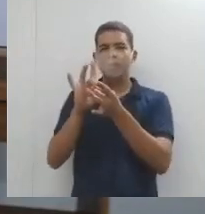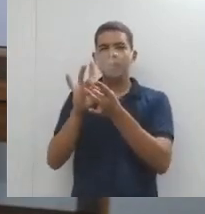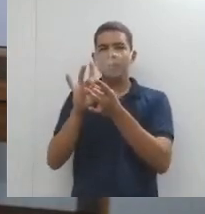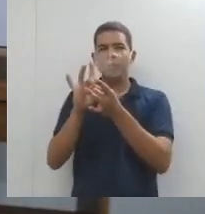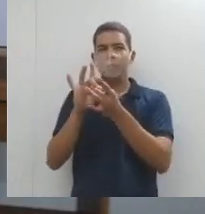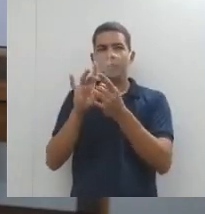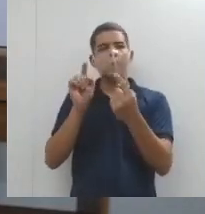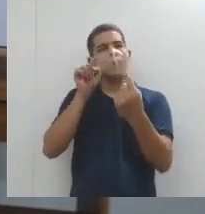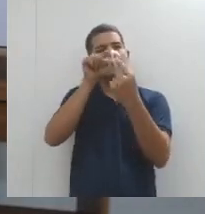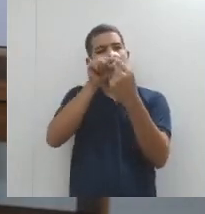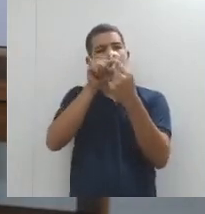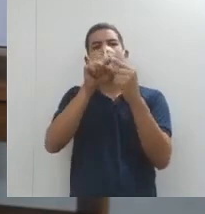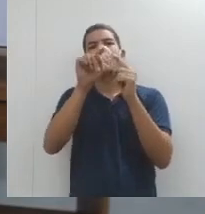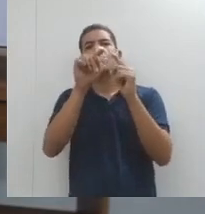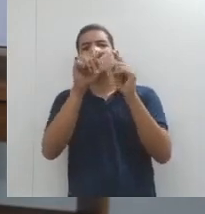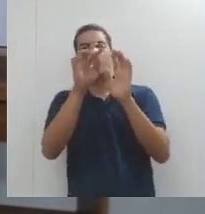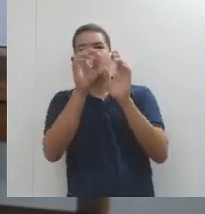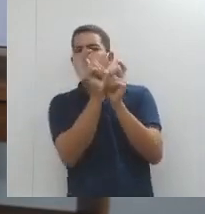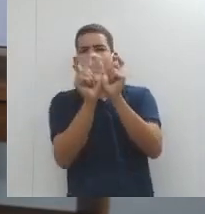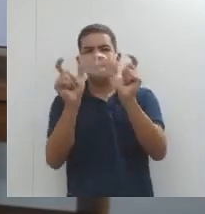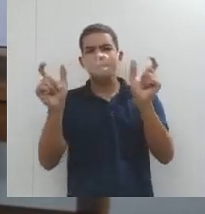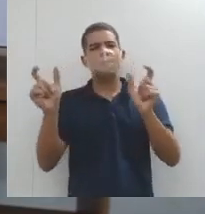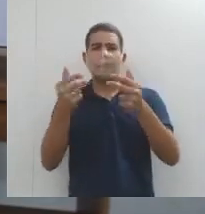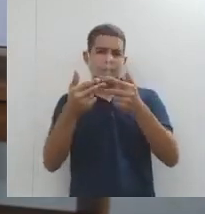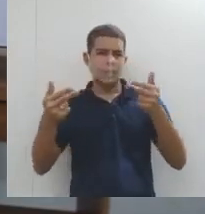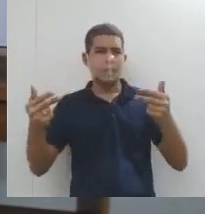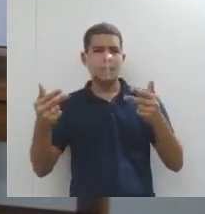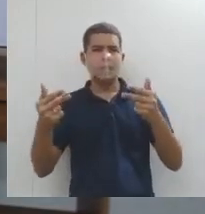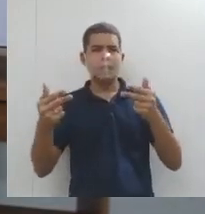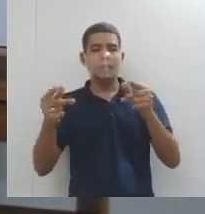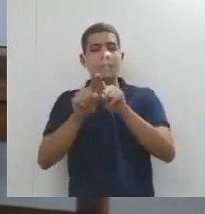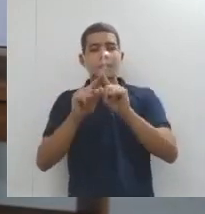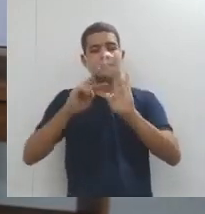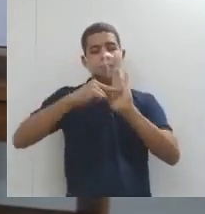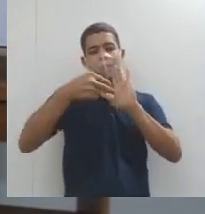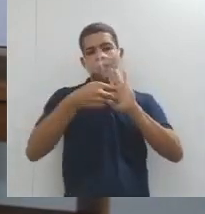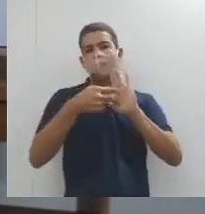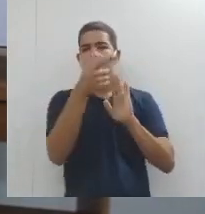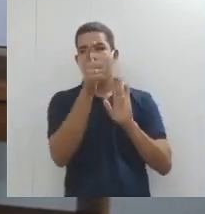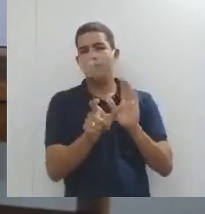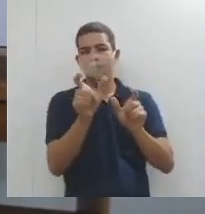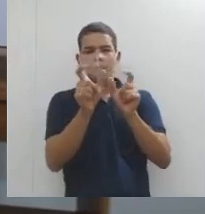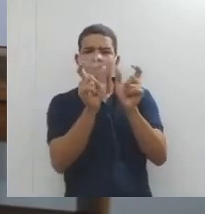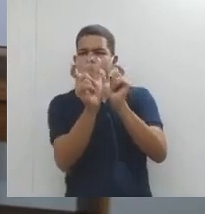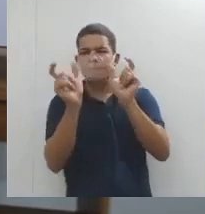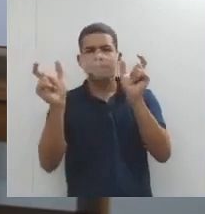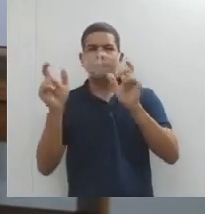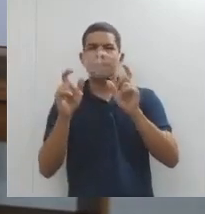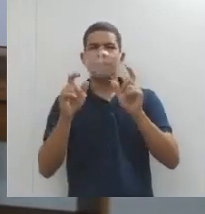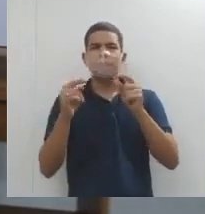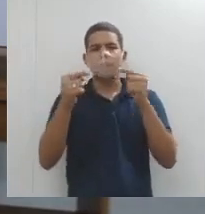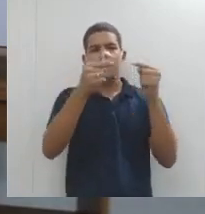o sentido dos termos, de palavras, de expressões e as funções sintáticas dela. Tá? Isso é válido para